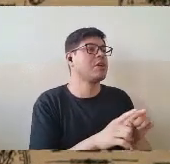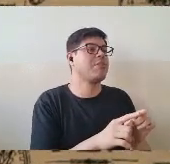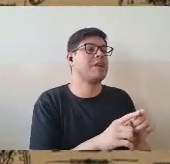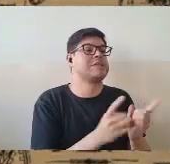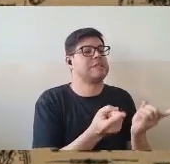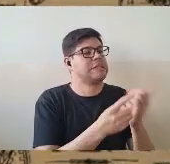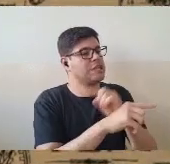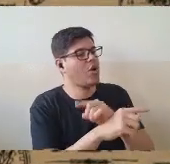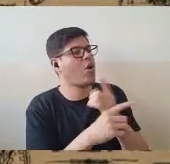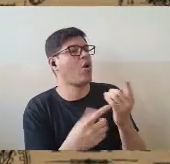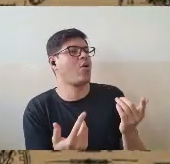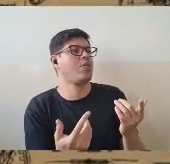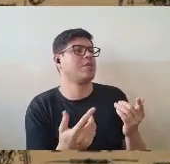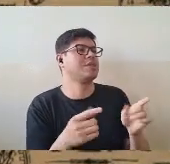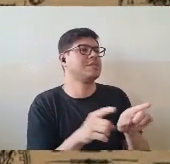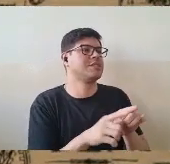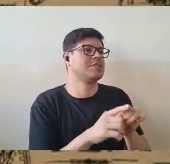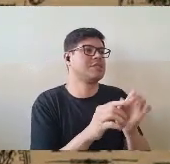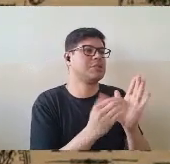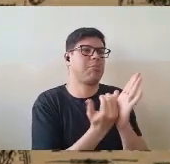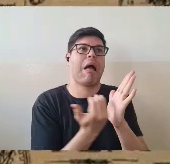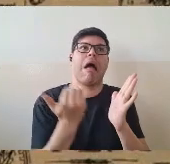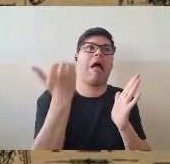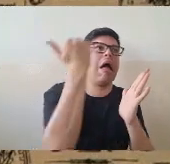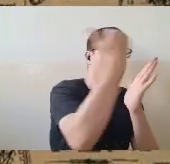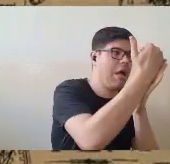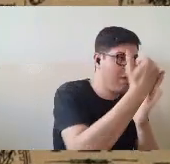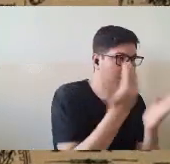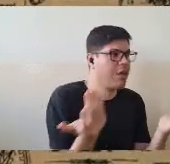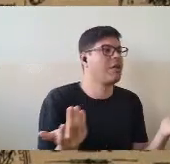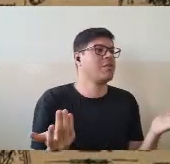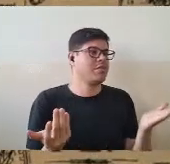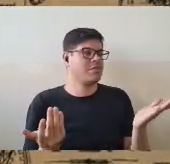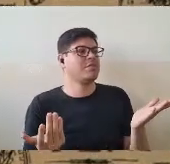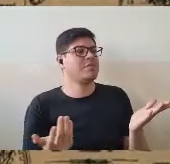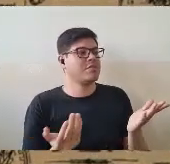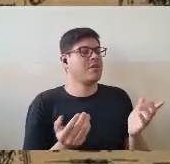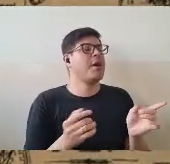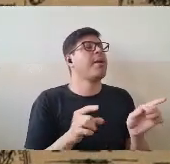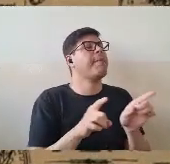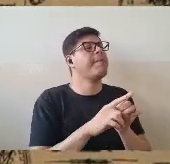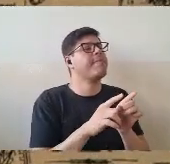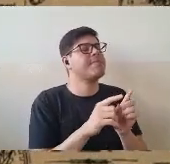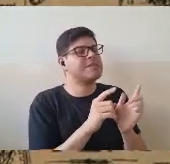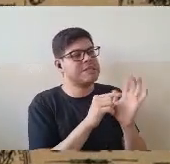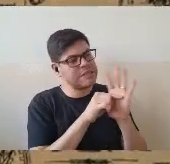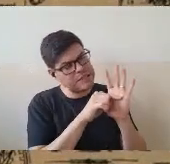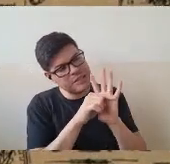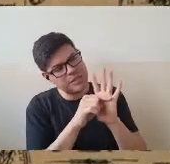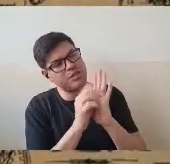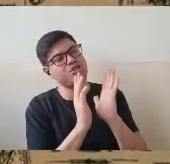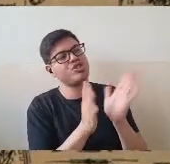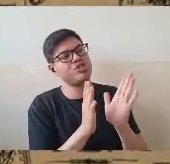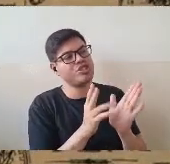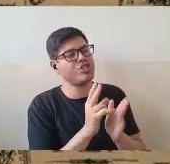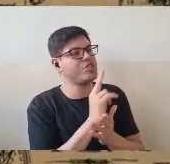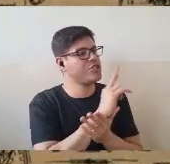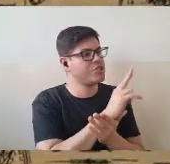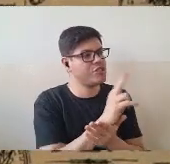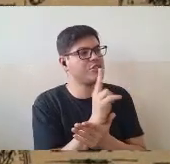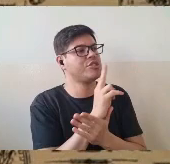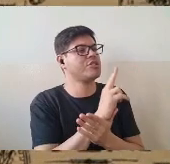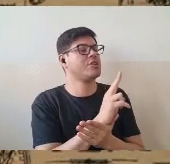normalmente você vai com uma impressão diagnóstica já. E você confere, o esteto te ajuda muito, gosto de uma semiologia,